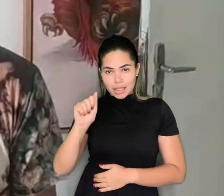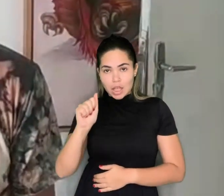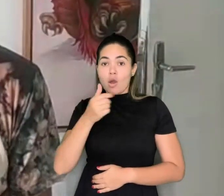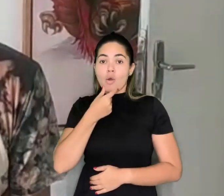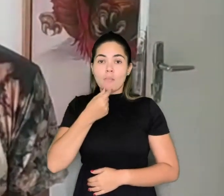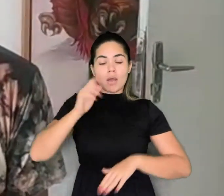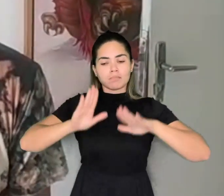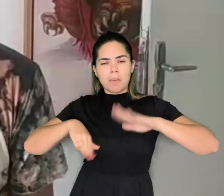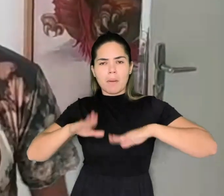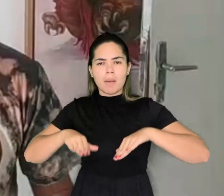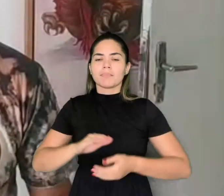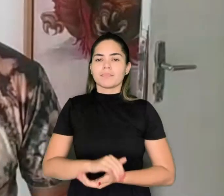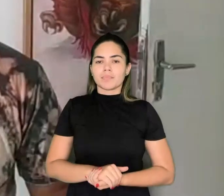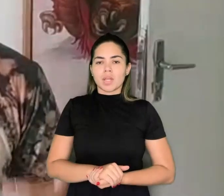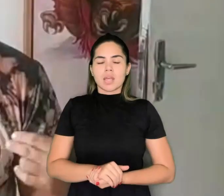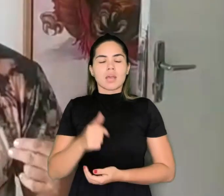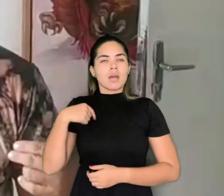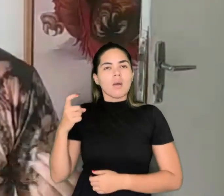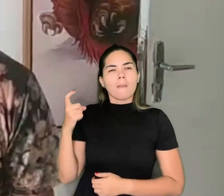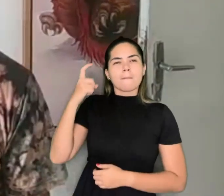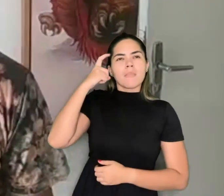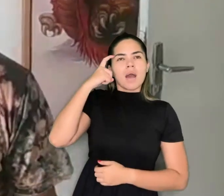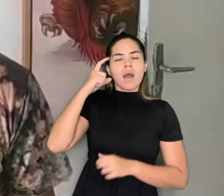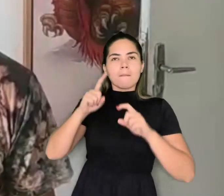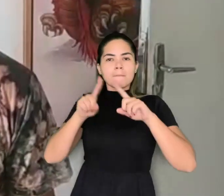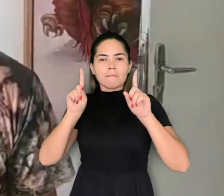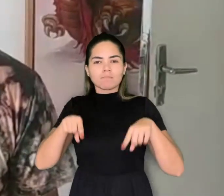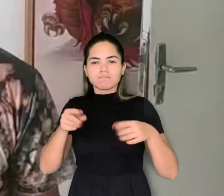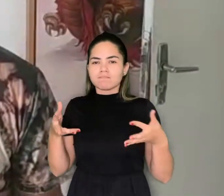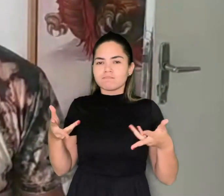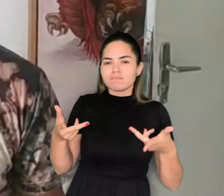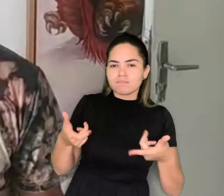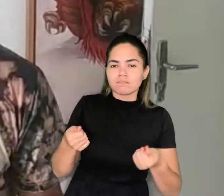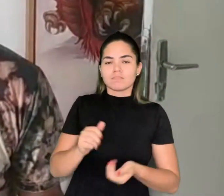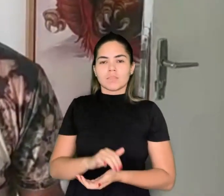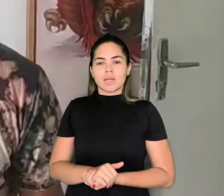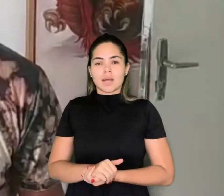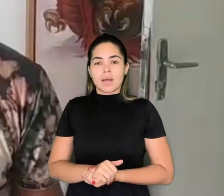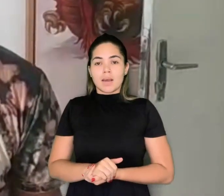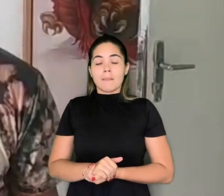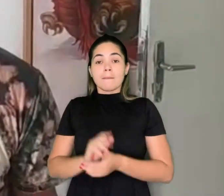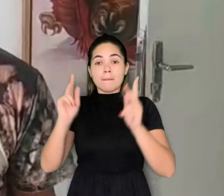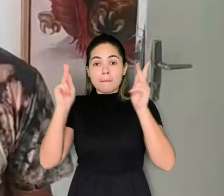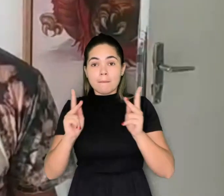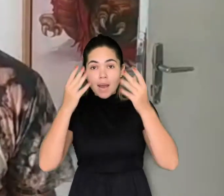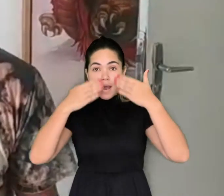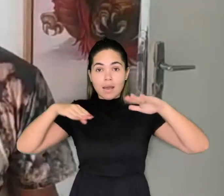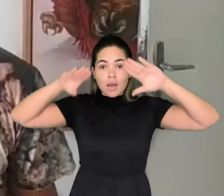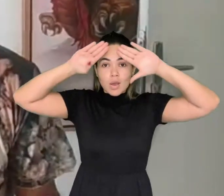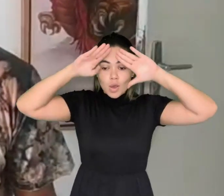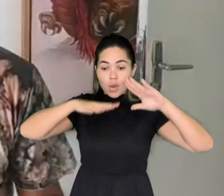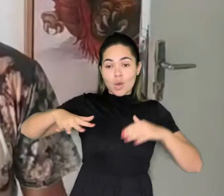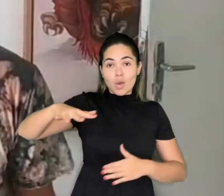para fazer batuque. Quando eu idealizei esse projeto, Nossa Paz é de Oxalá, a cultura